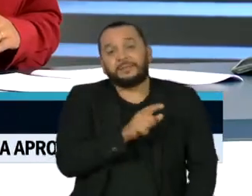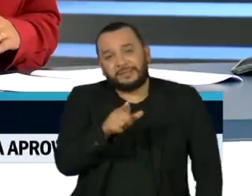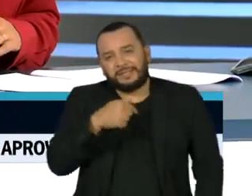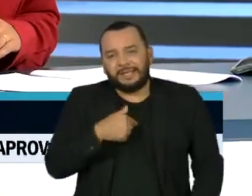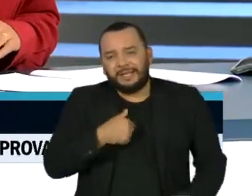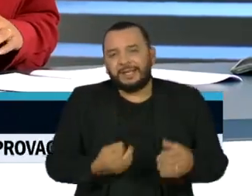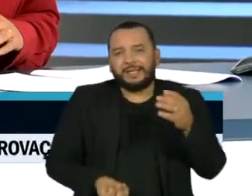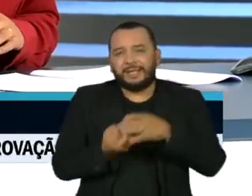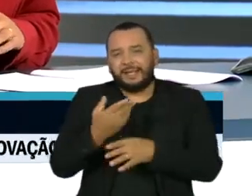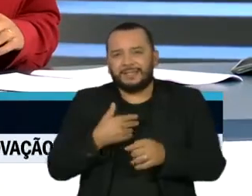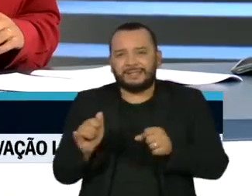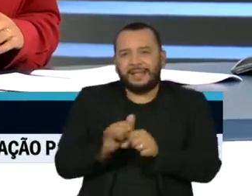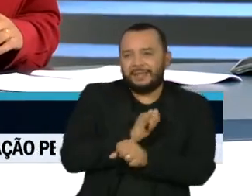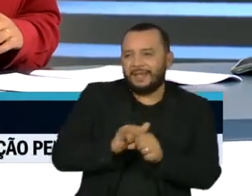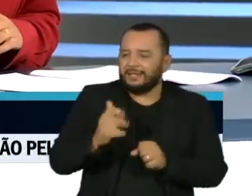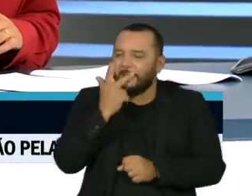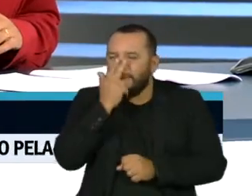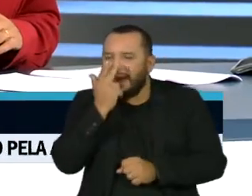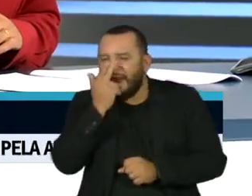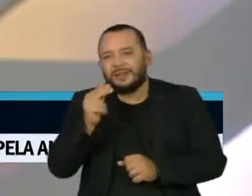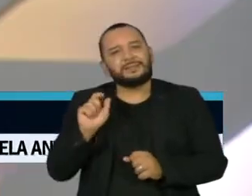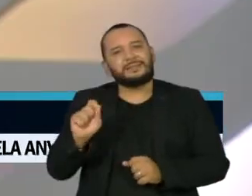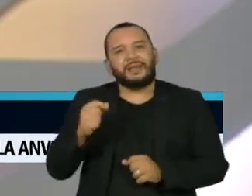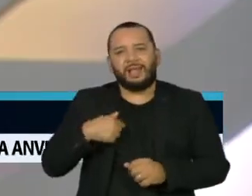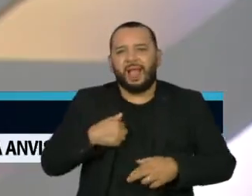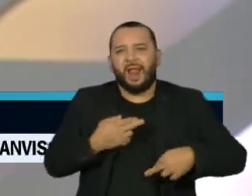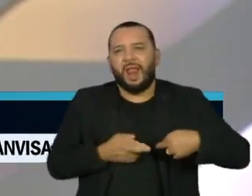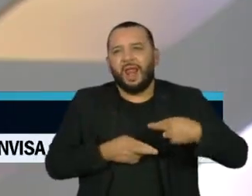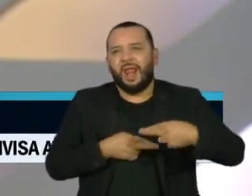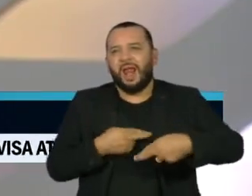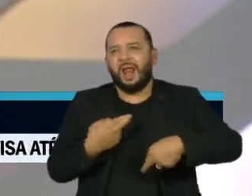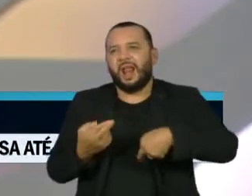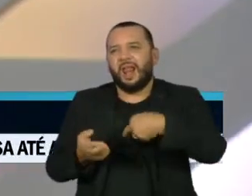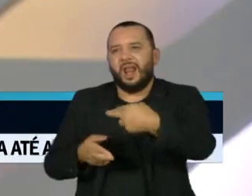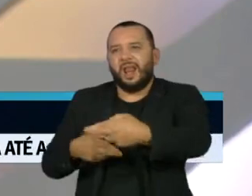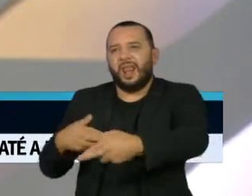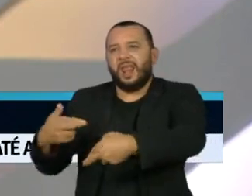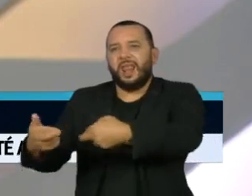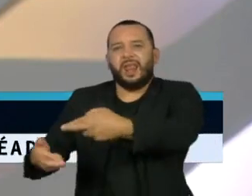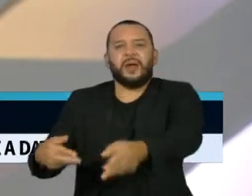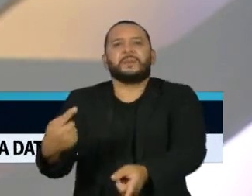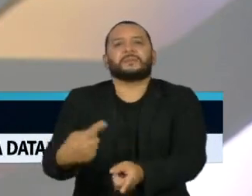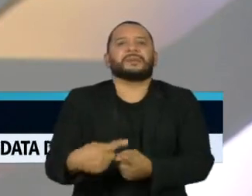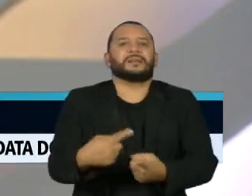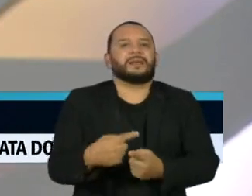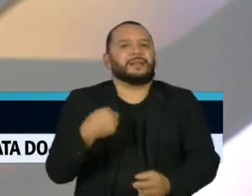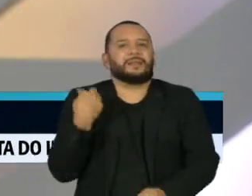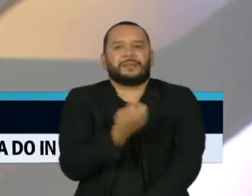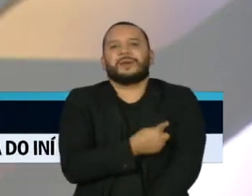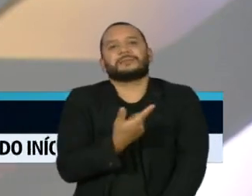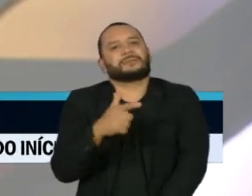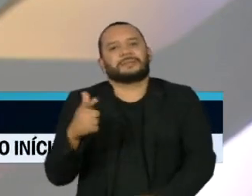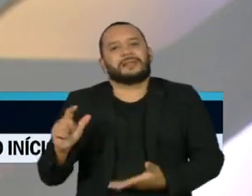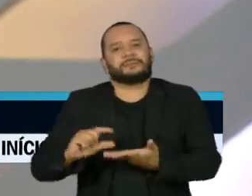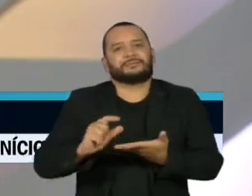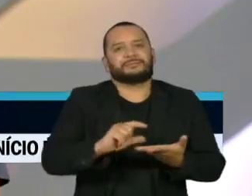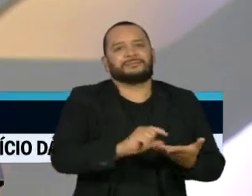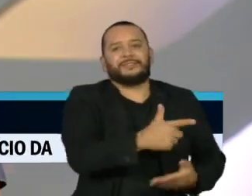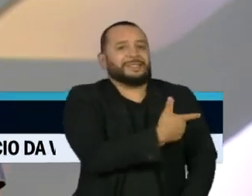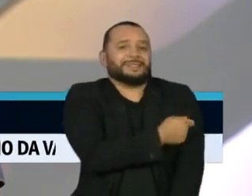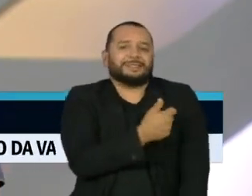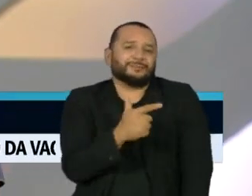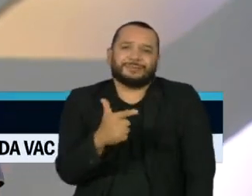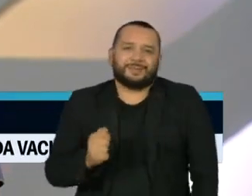criando uma cortina de fumaça para nossa claramente que nós não temos vacina para vacinar as nossas crianças e